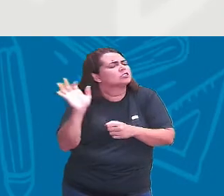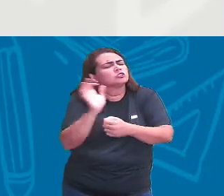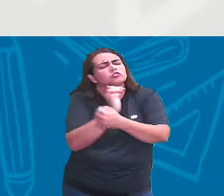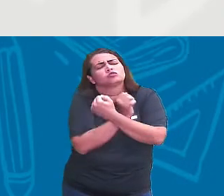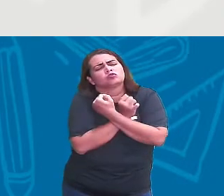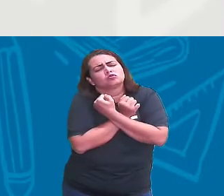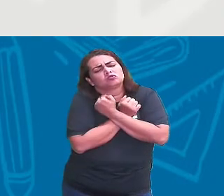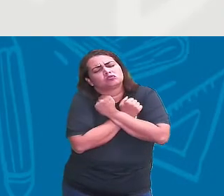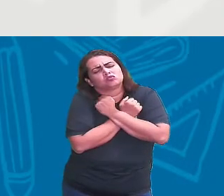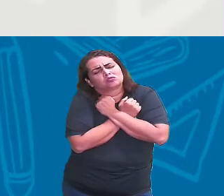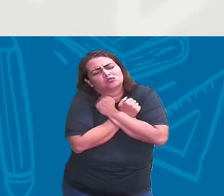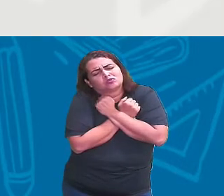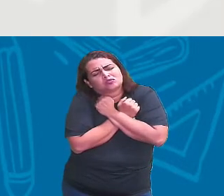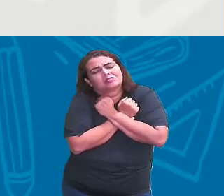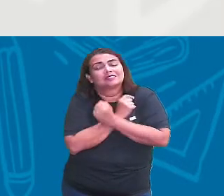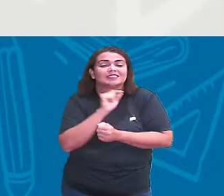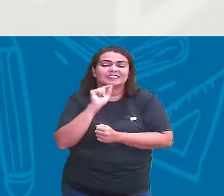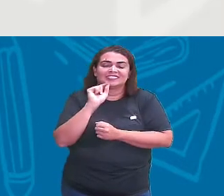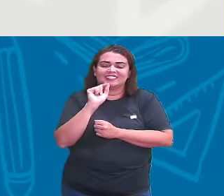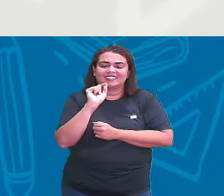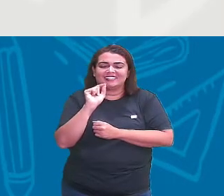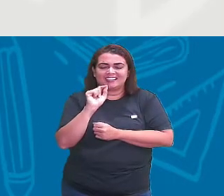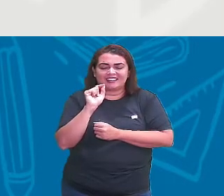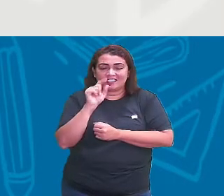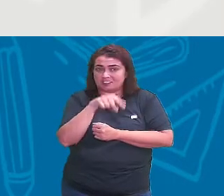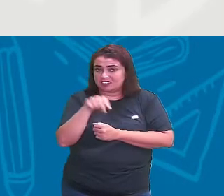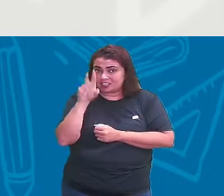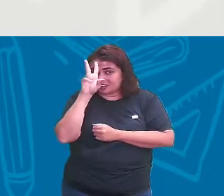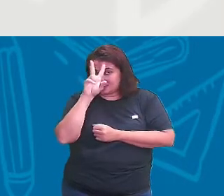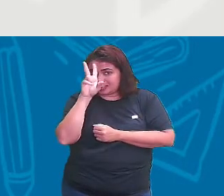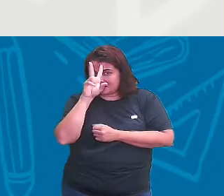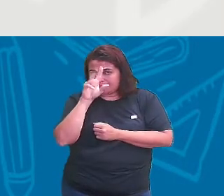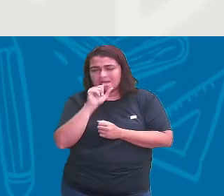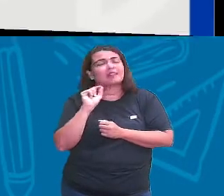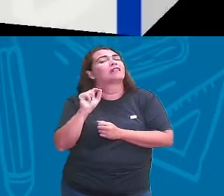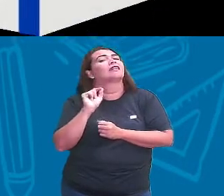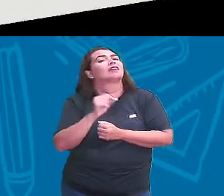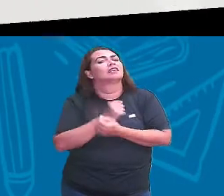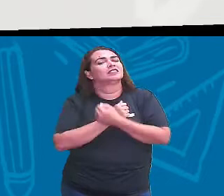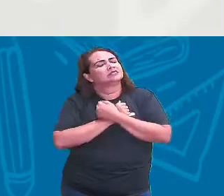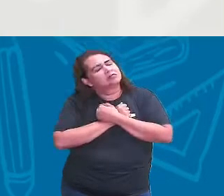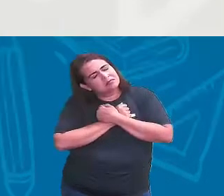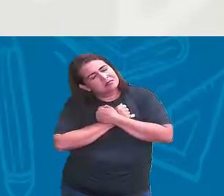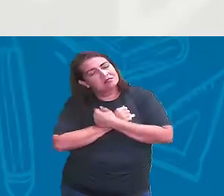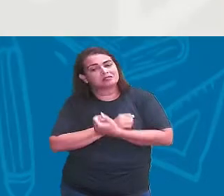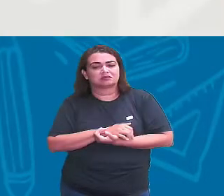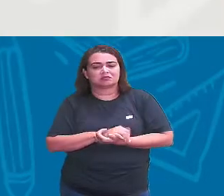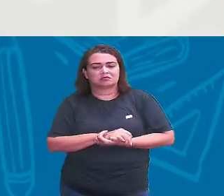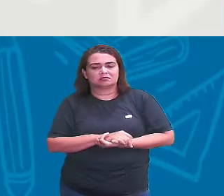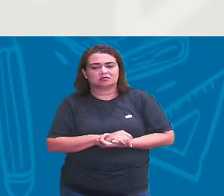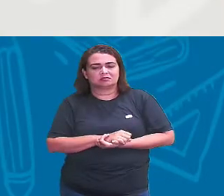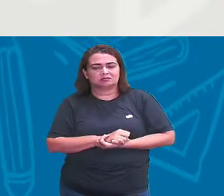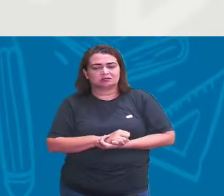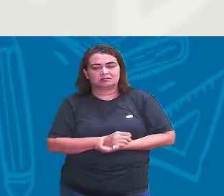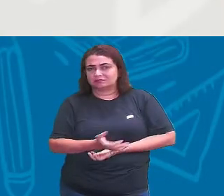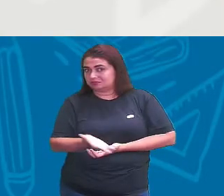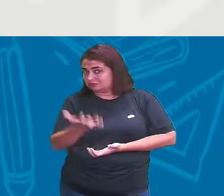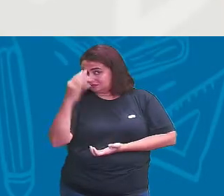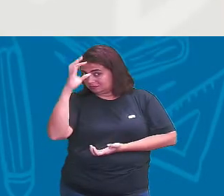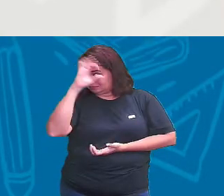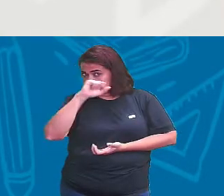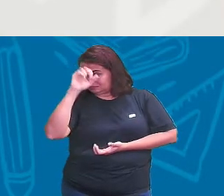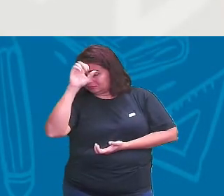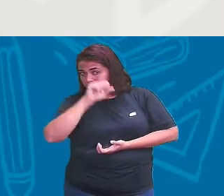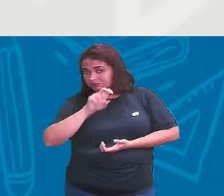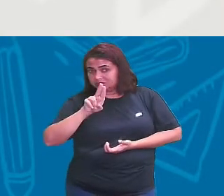lembrar a pessoa mais gostosa de abraçar. Lembra aí, tá certo? Agora vamos embora estudar sobre a letra U. Hoje